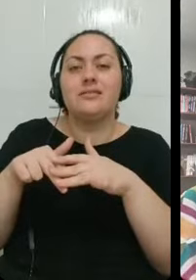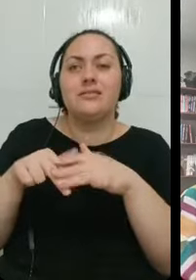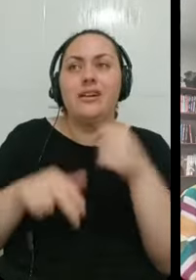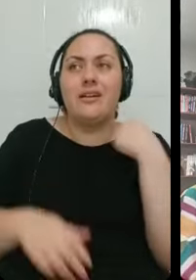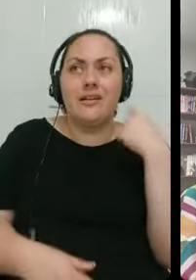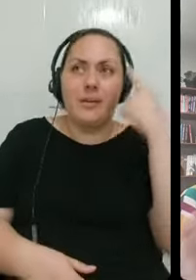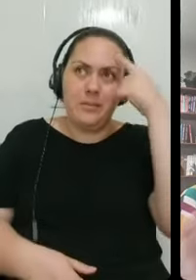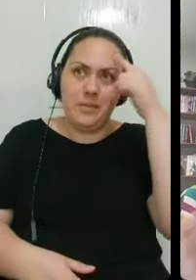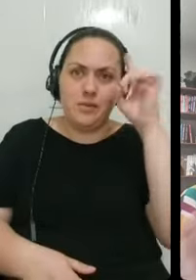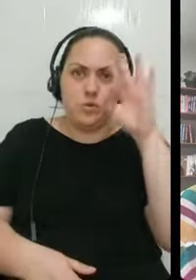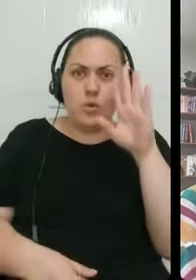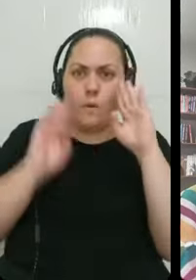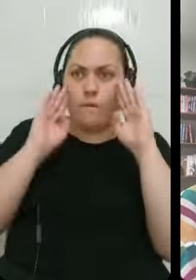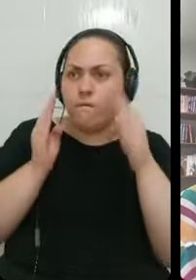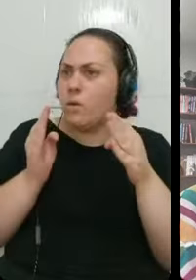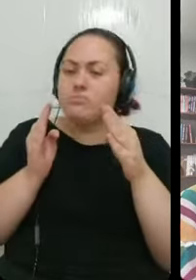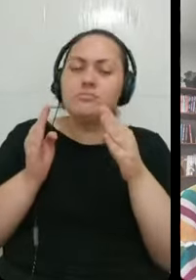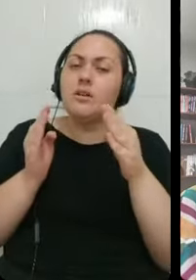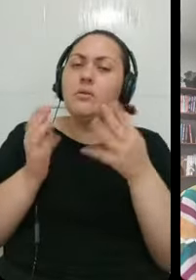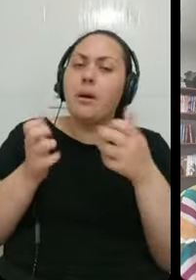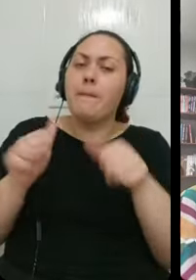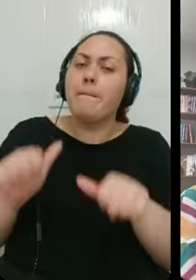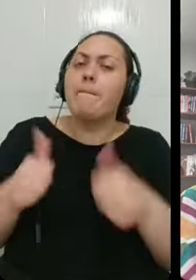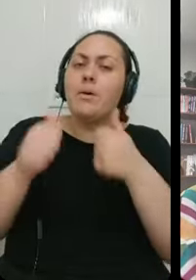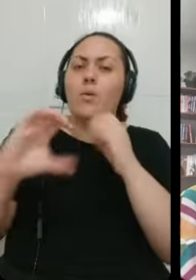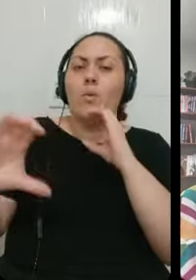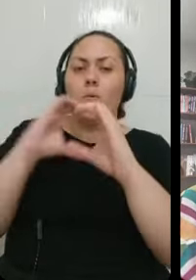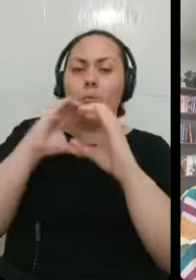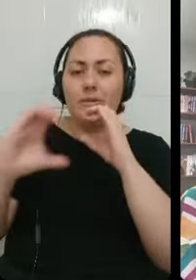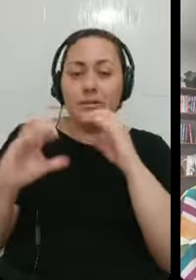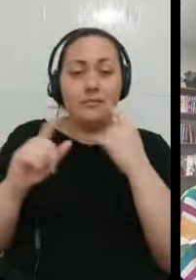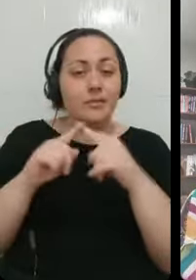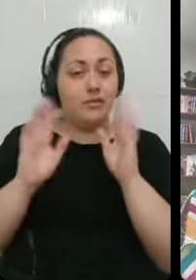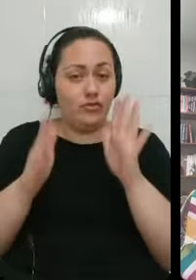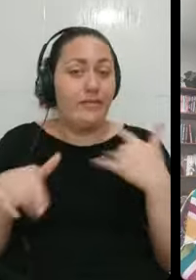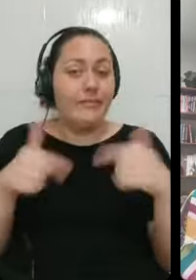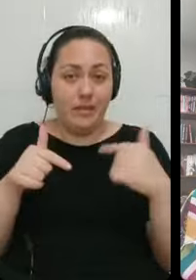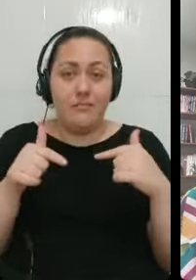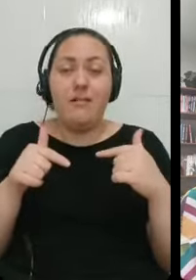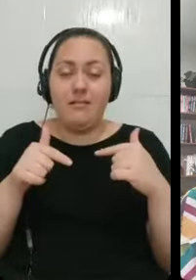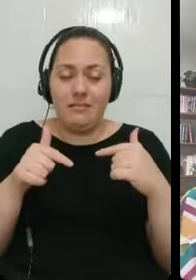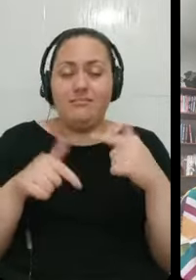de melhorar minha comunicação, né, porque a gente tem trabalhado muito isso, né,